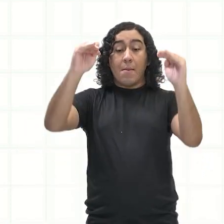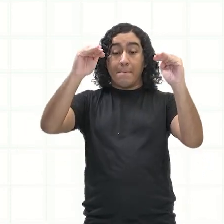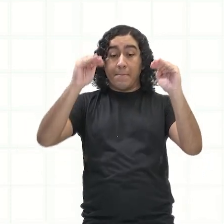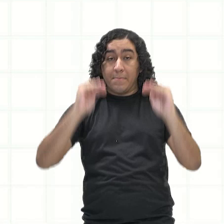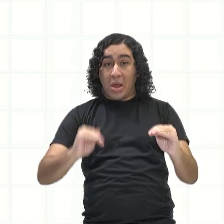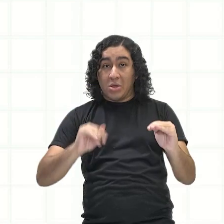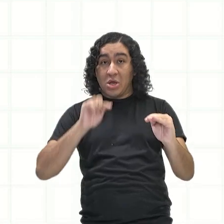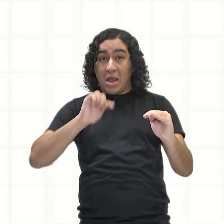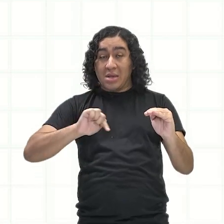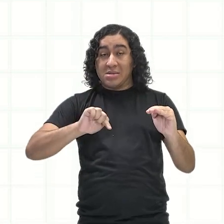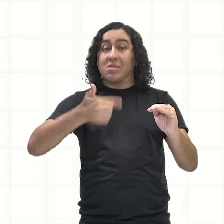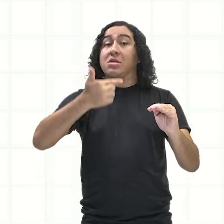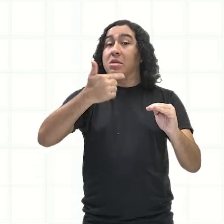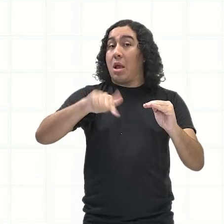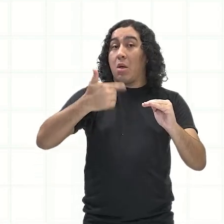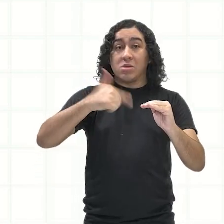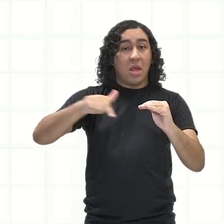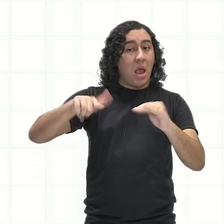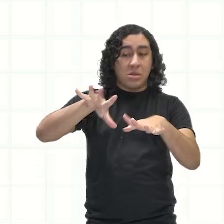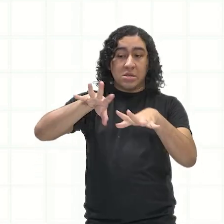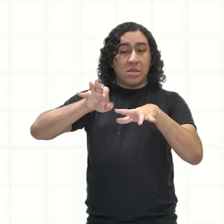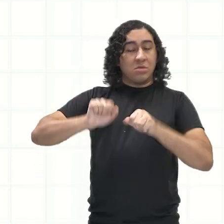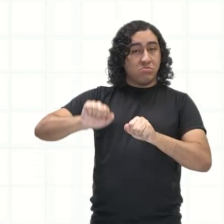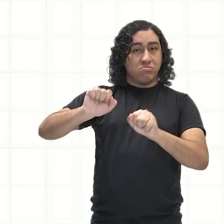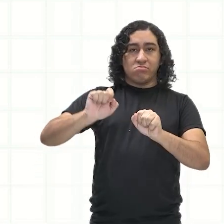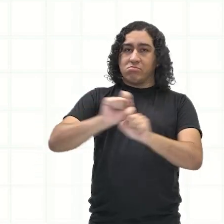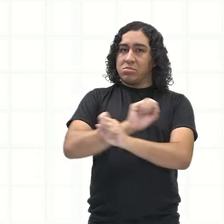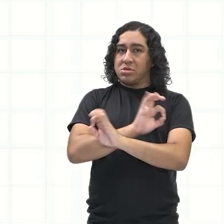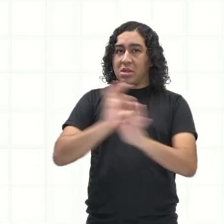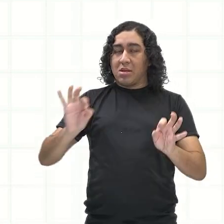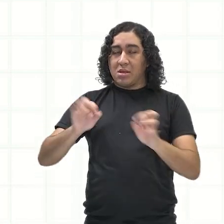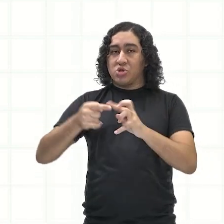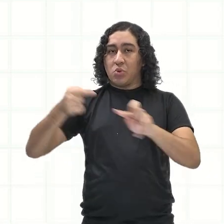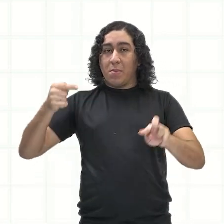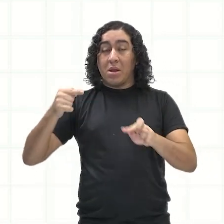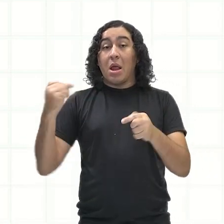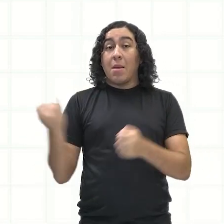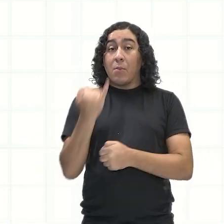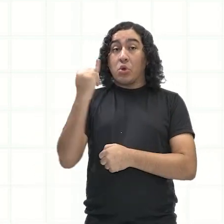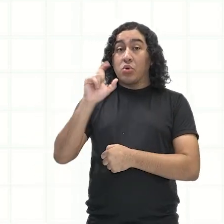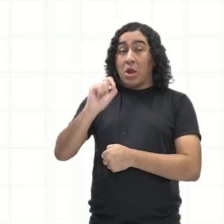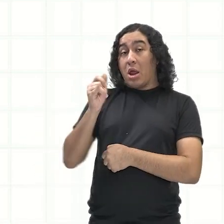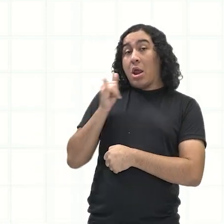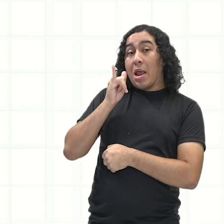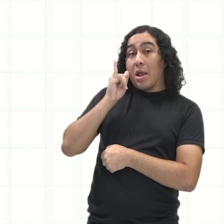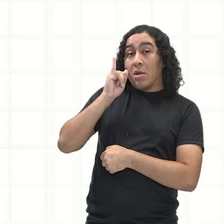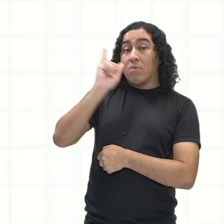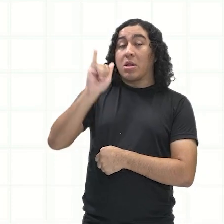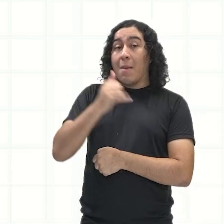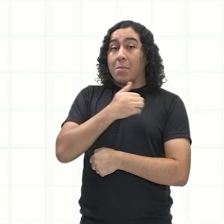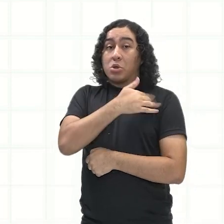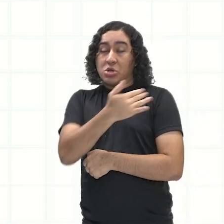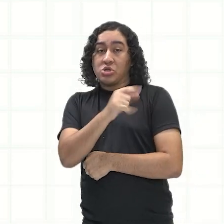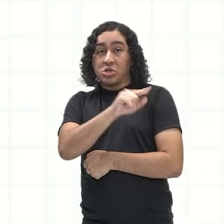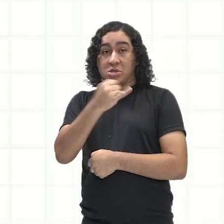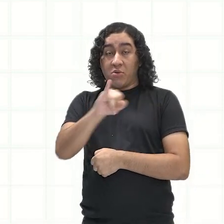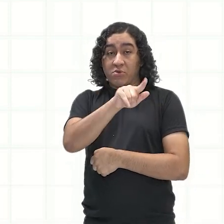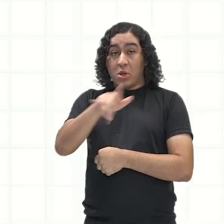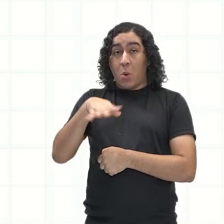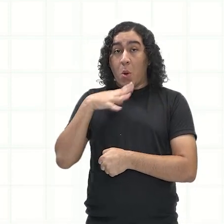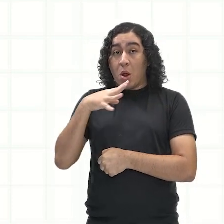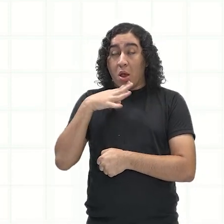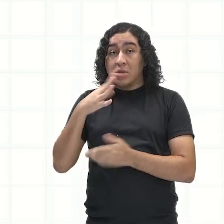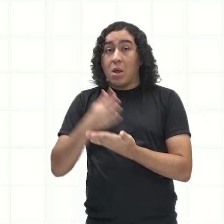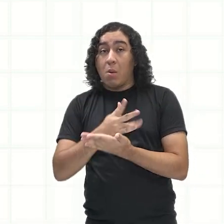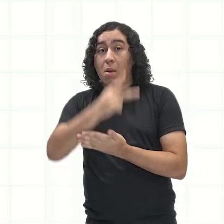que não vão transmitir, né? Então é importante não ter preconceitos, né? Se você conhece alguém que é portador ali do